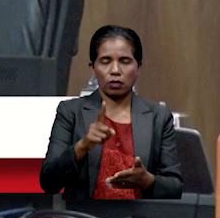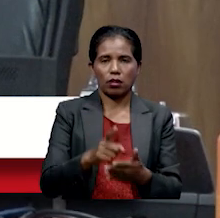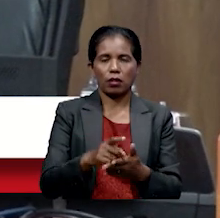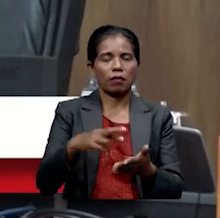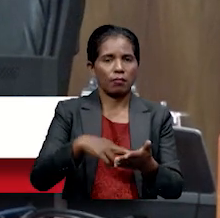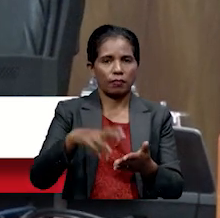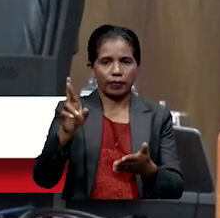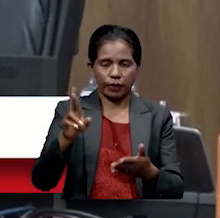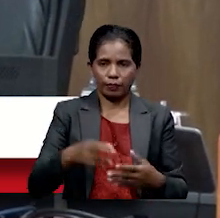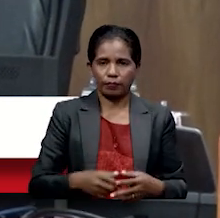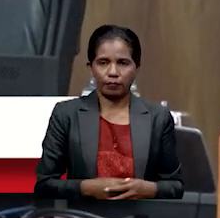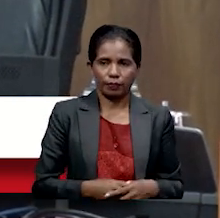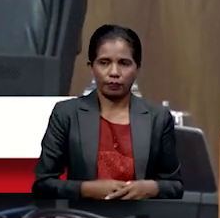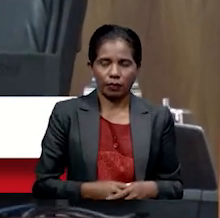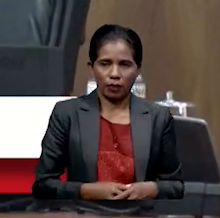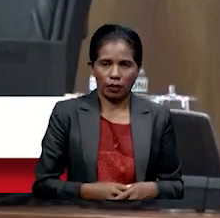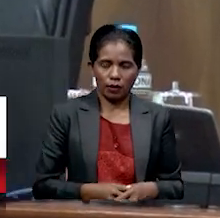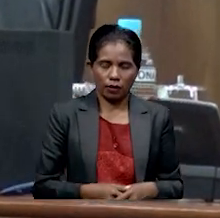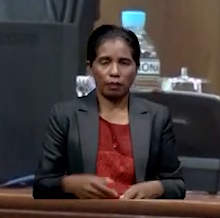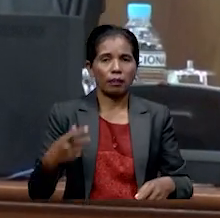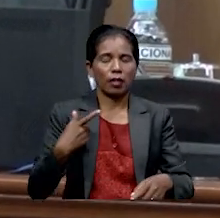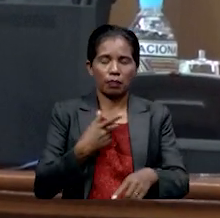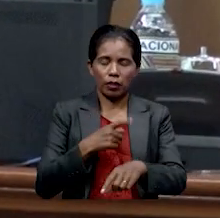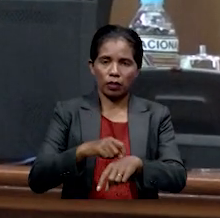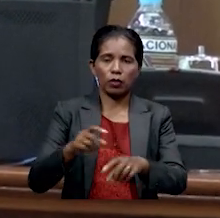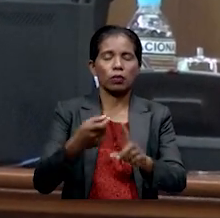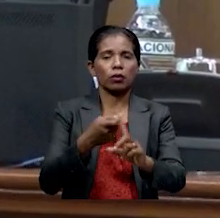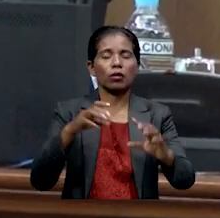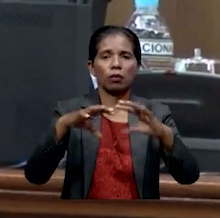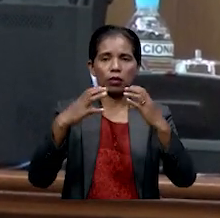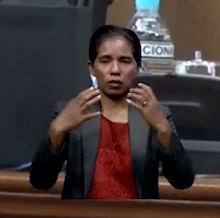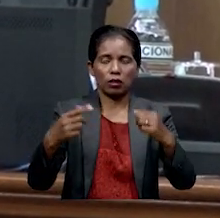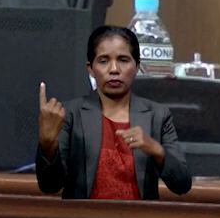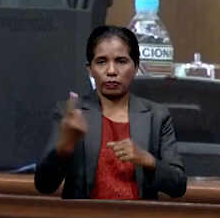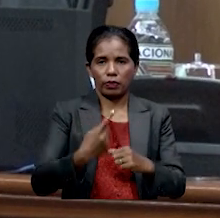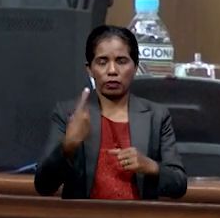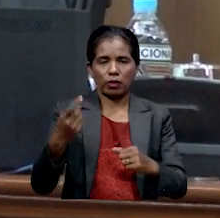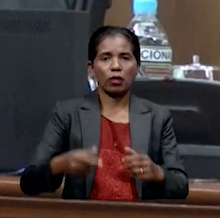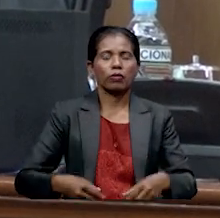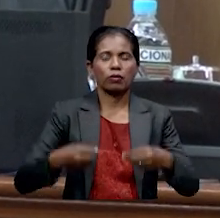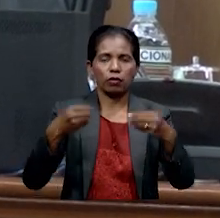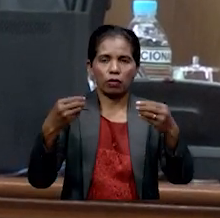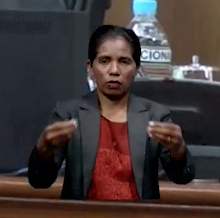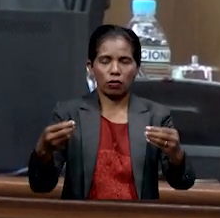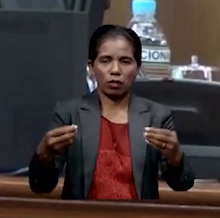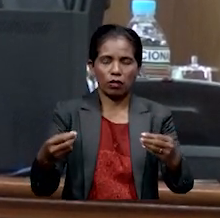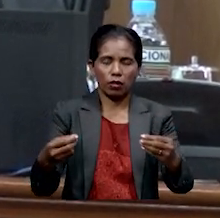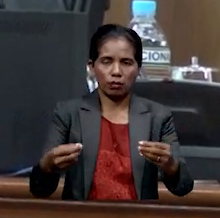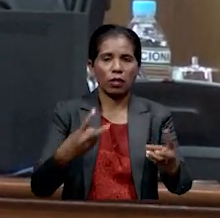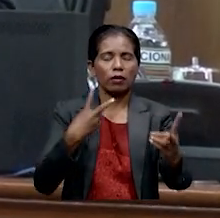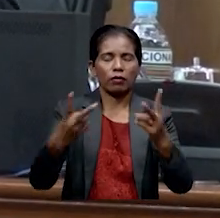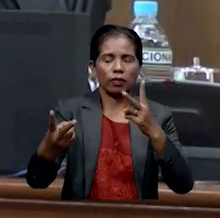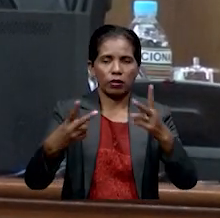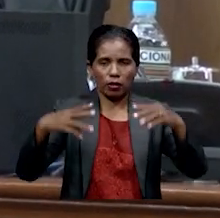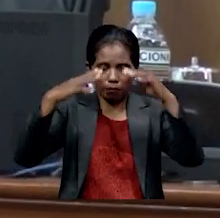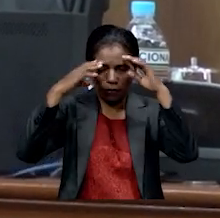passa. Parlamento Nacional e Comissão Permanente forna consentimento para viagem. Sua